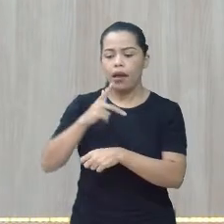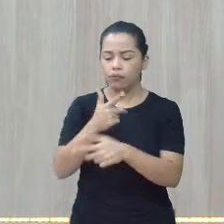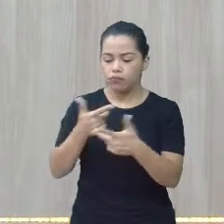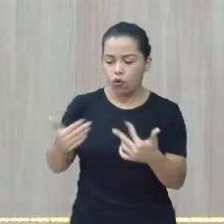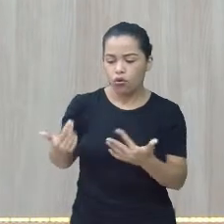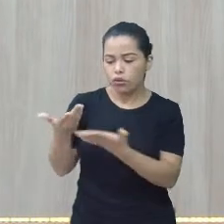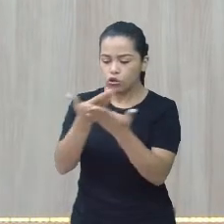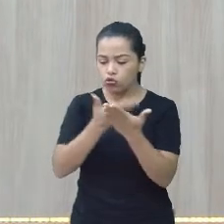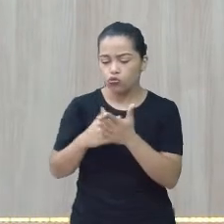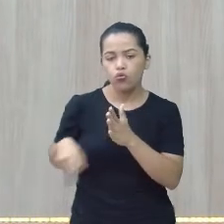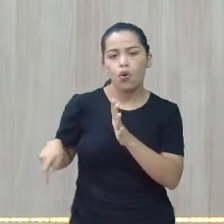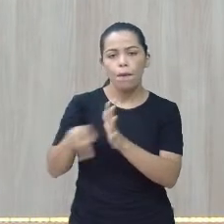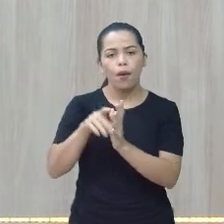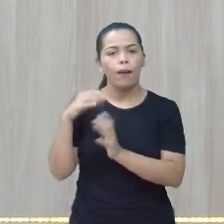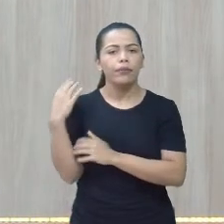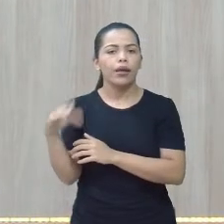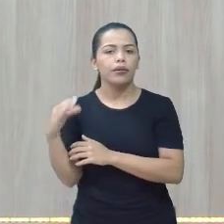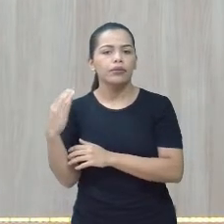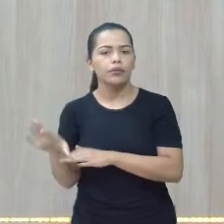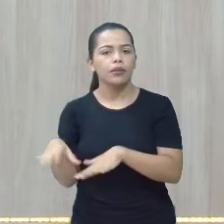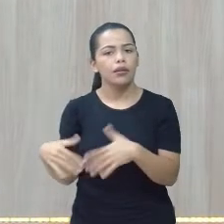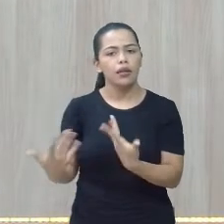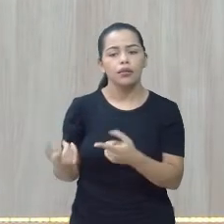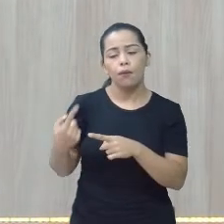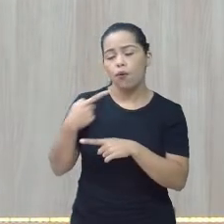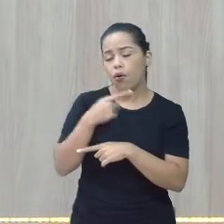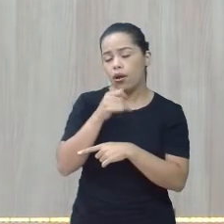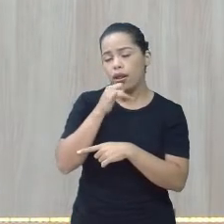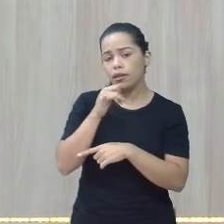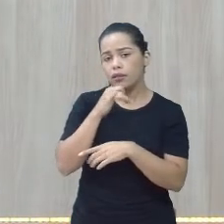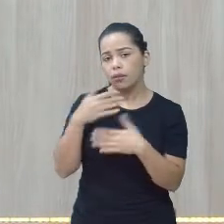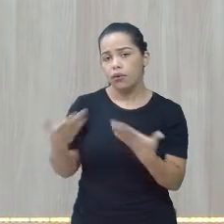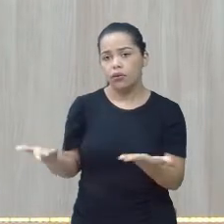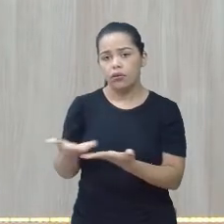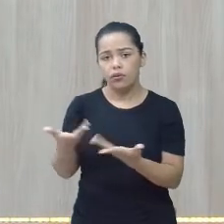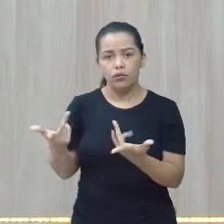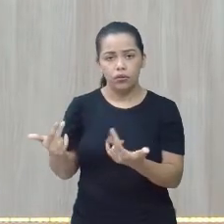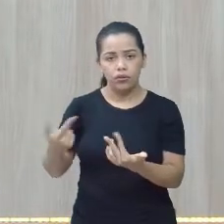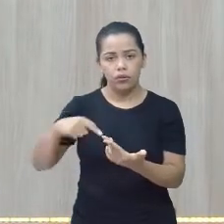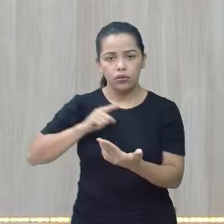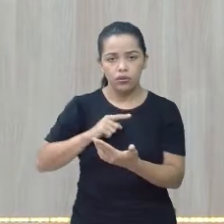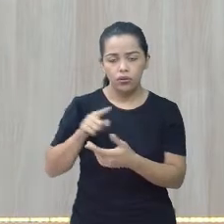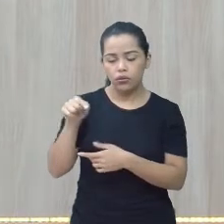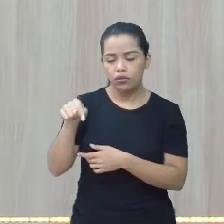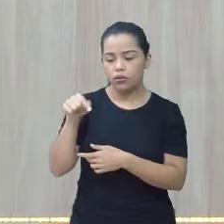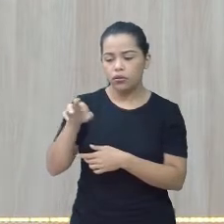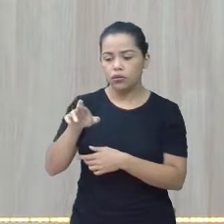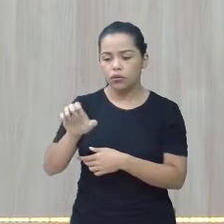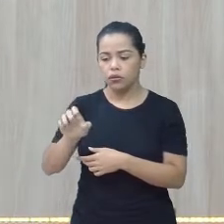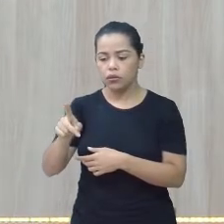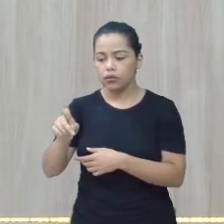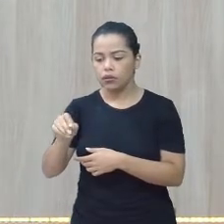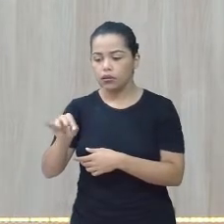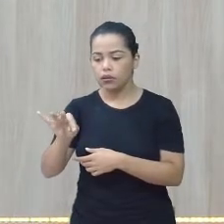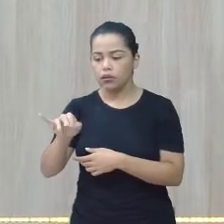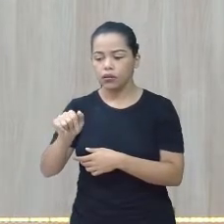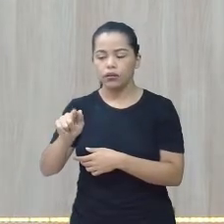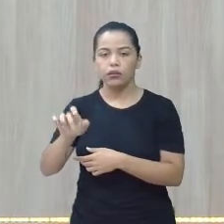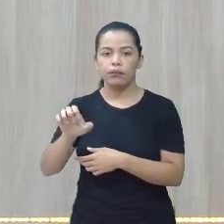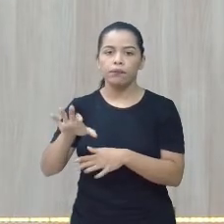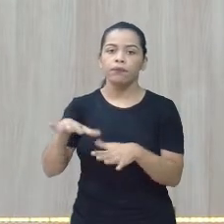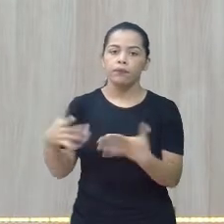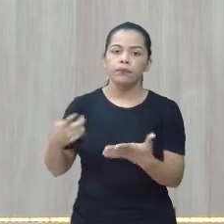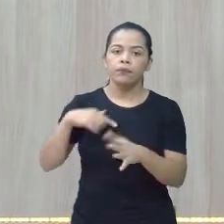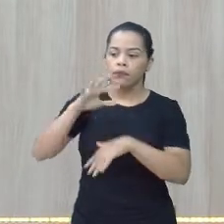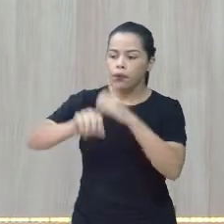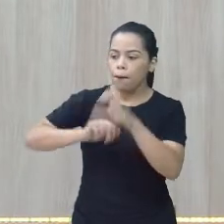caso da nossa matéria aqui, da nossa reportagem. Então, é comum que haja esse agrupamento de vozes, que